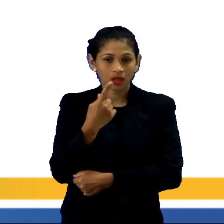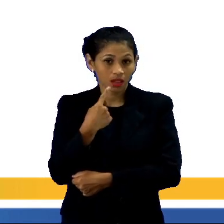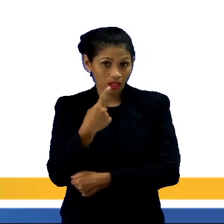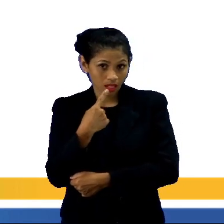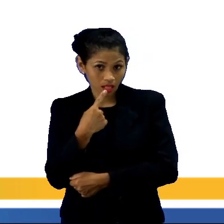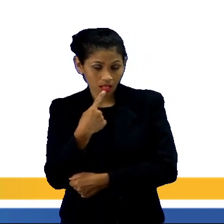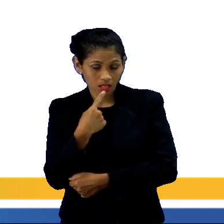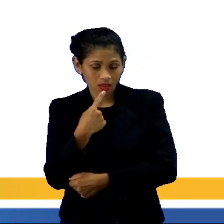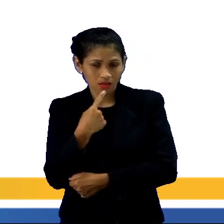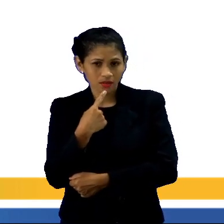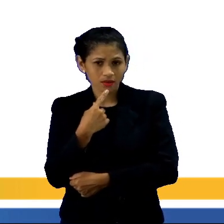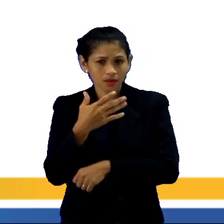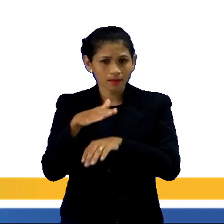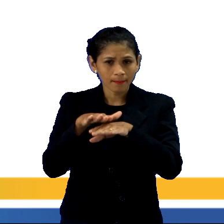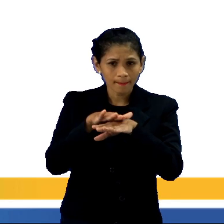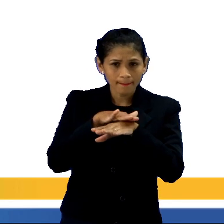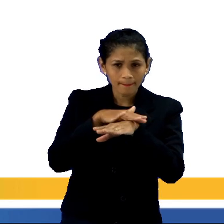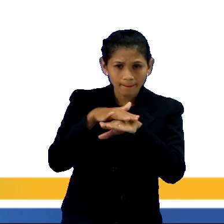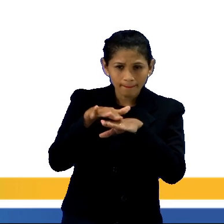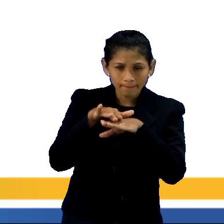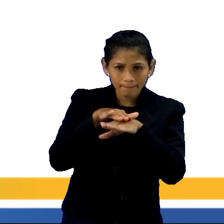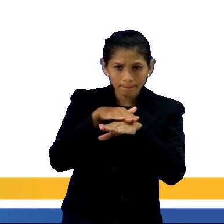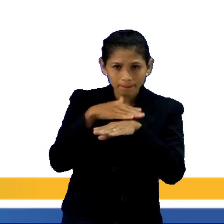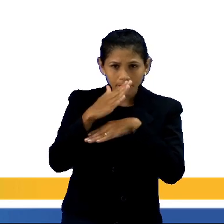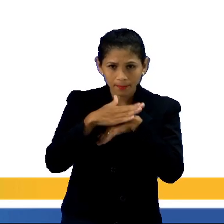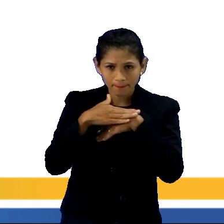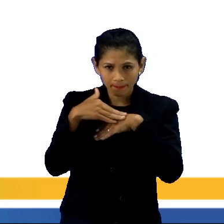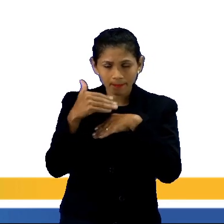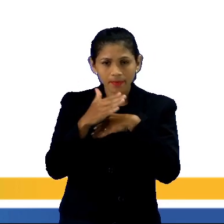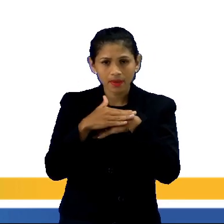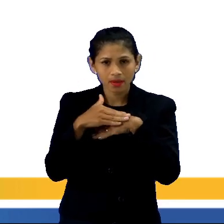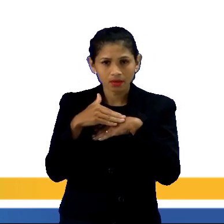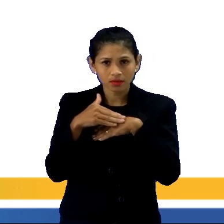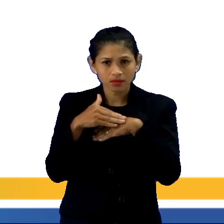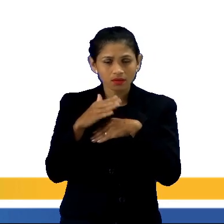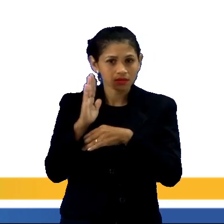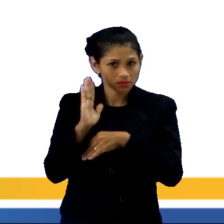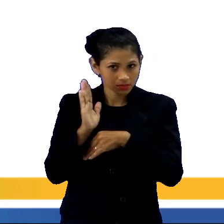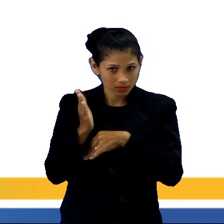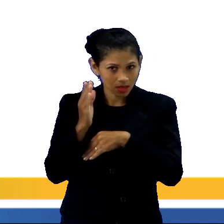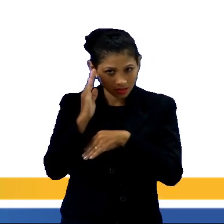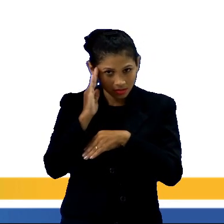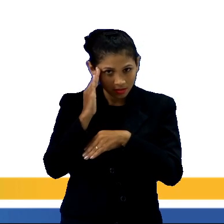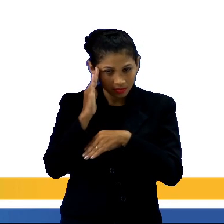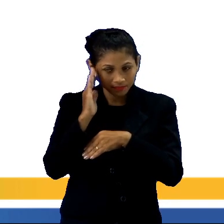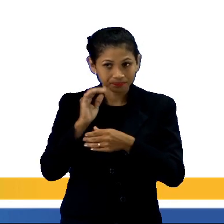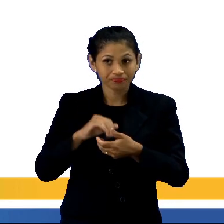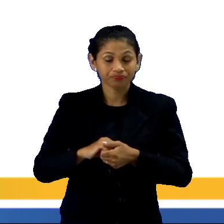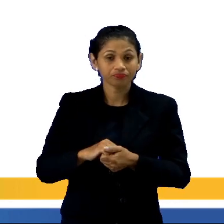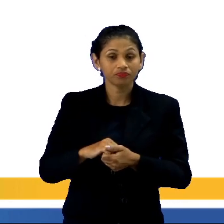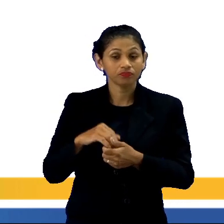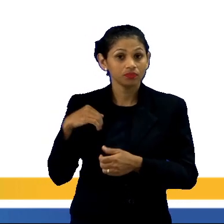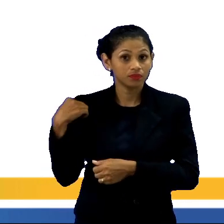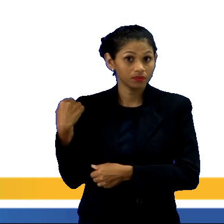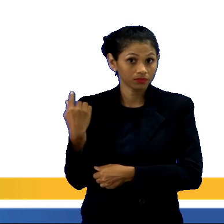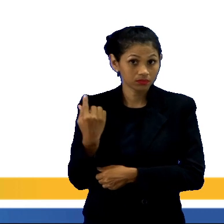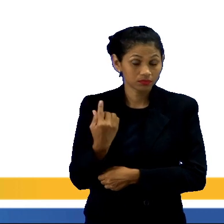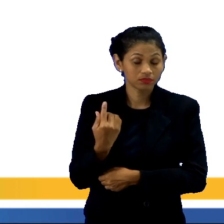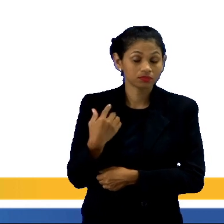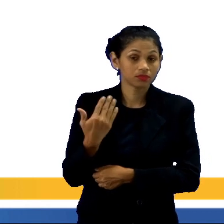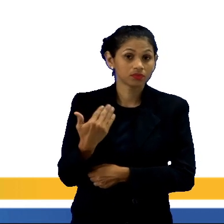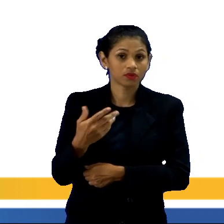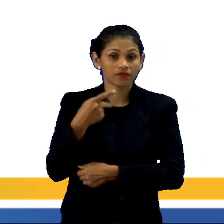saberiam responder sem que eu desse essa explicação antes? Quando a gente fala sobre isso, quando a gente fala